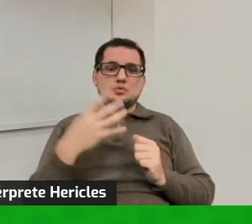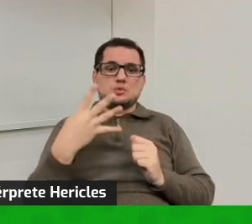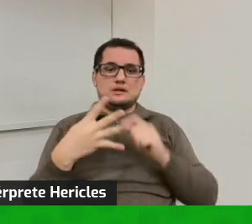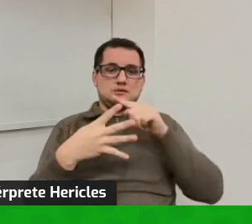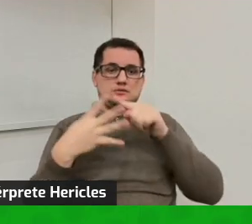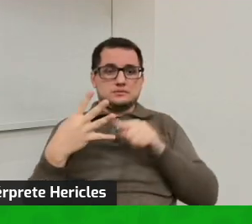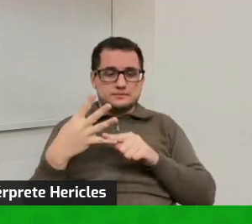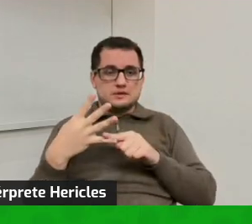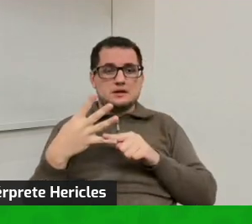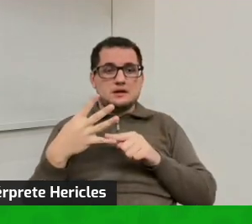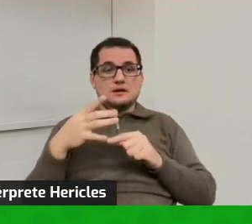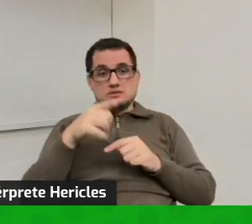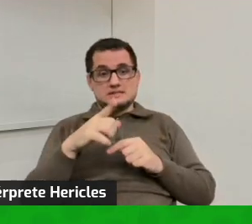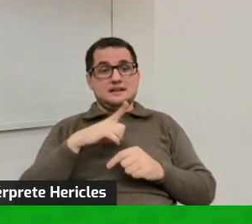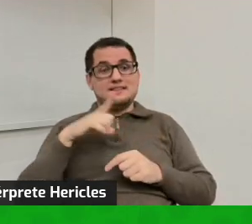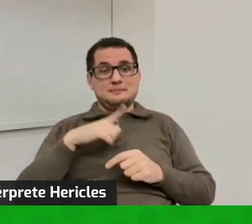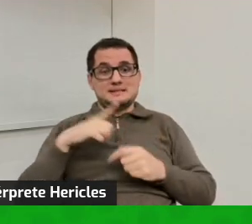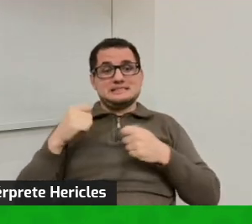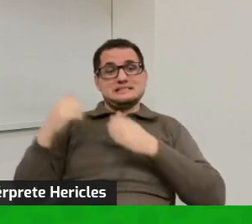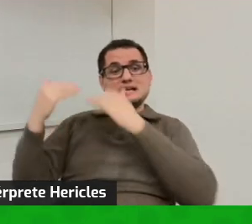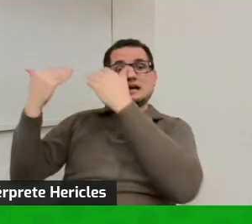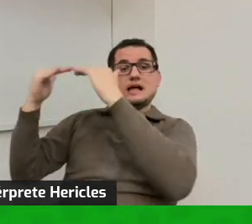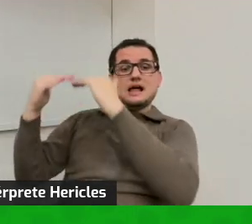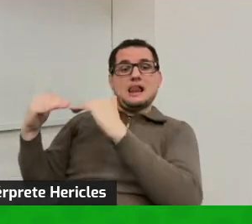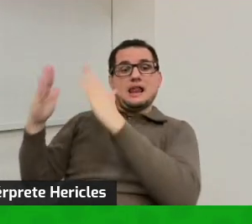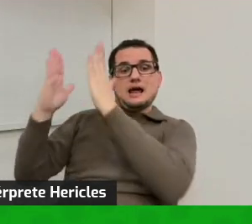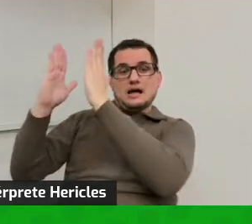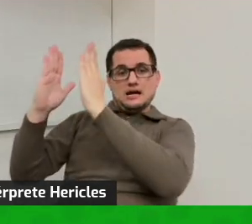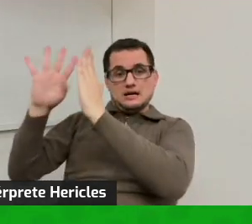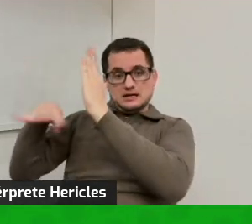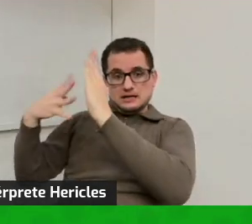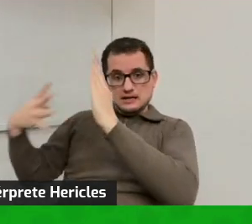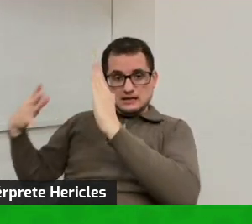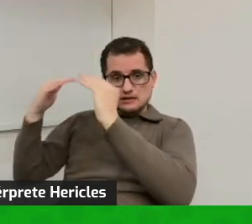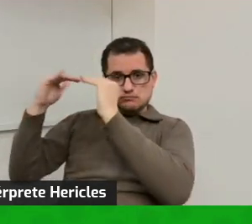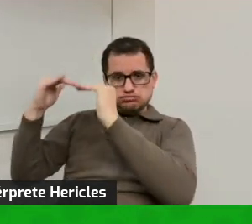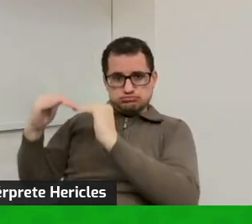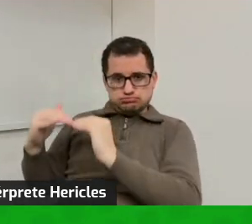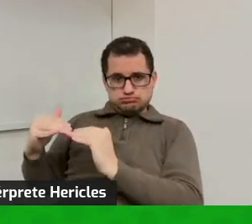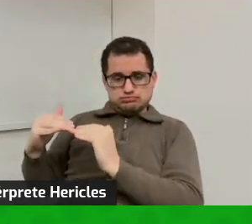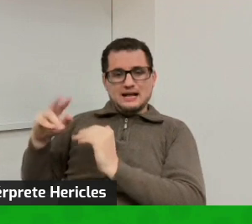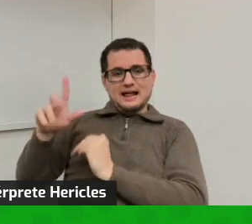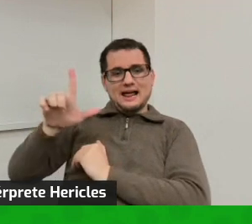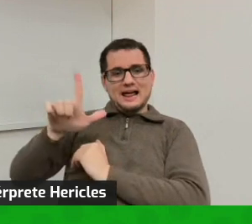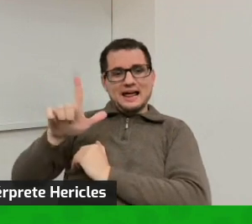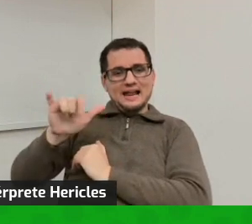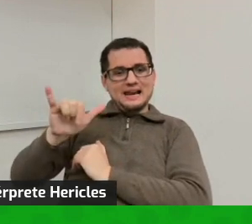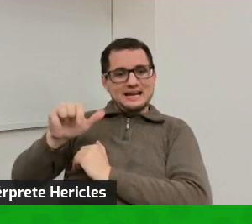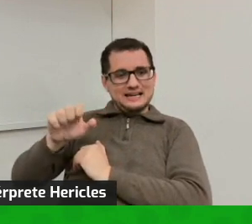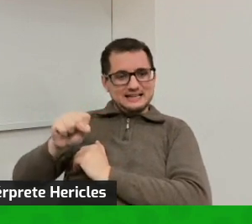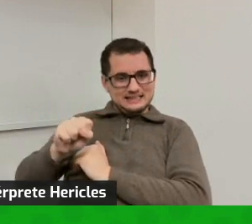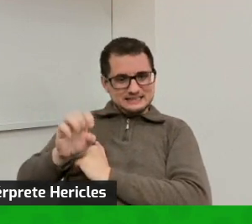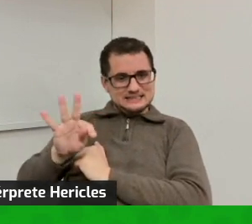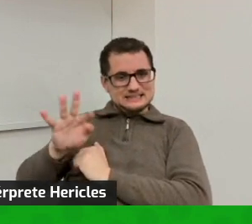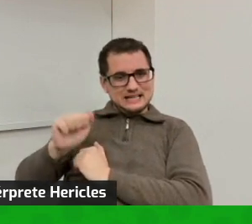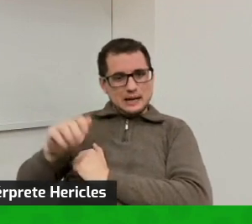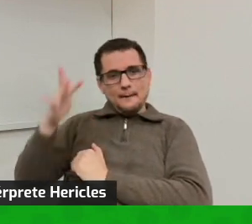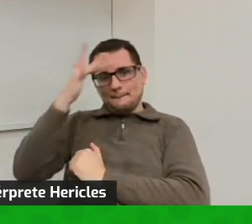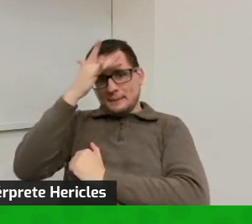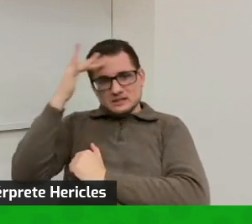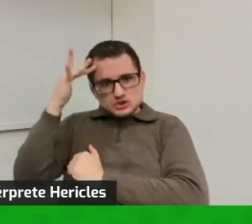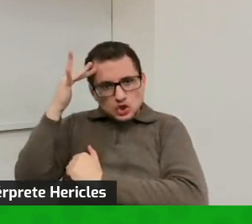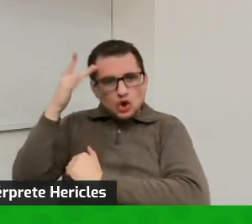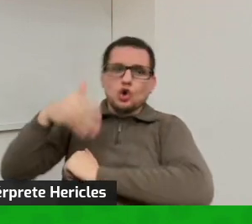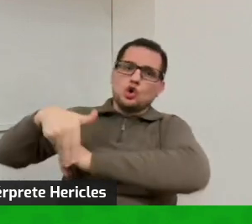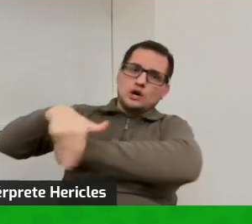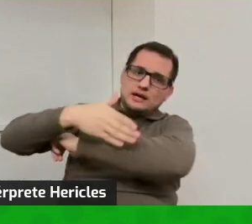contando que você já tem a sua lista pronta. Se não, o primeiro passo de fato seria no Excel você ter a tua lista de pessoas, com os endereços e tudo mais que você vai